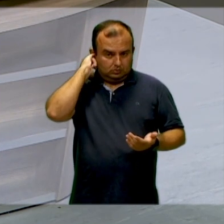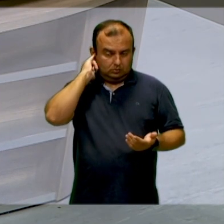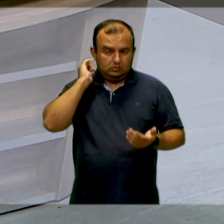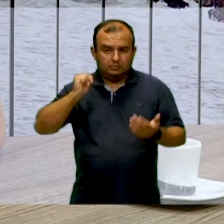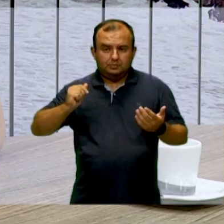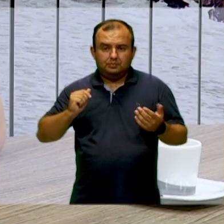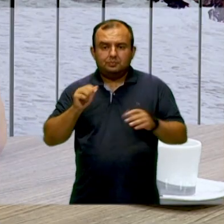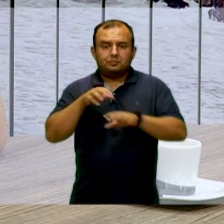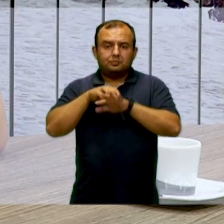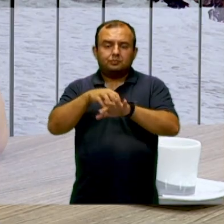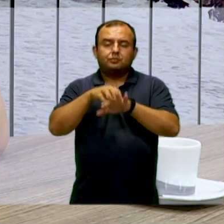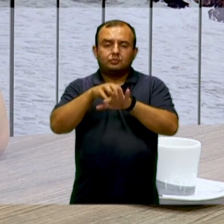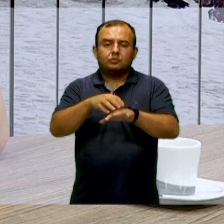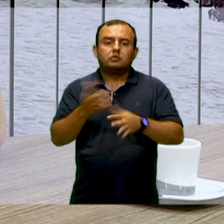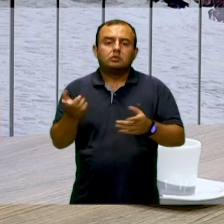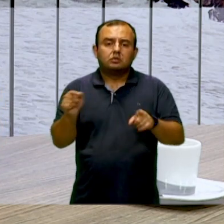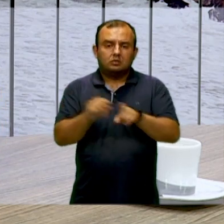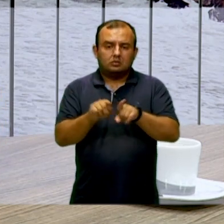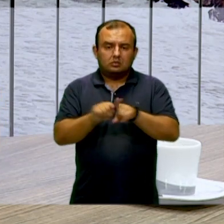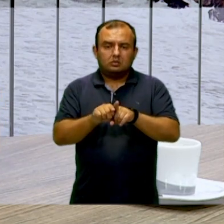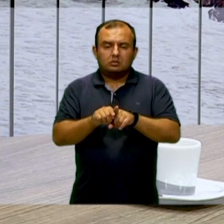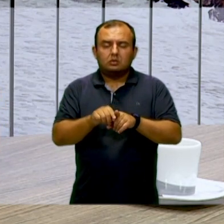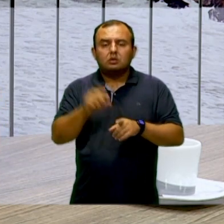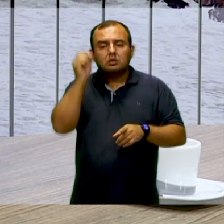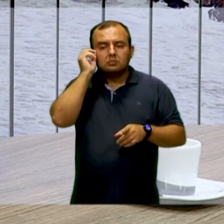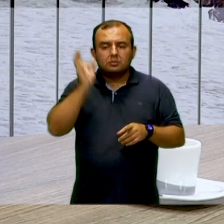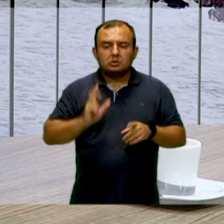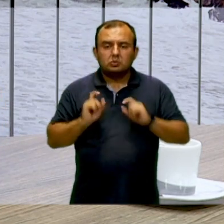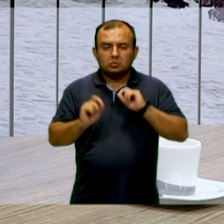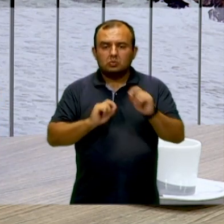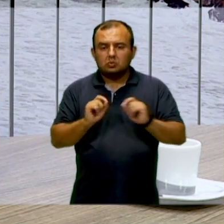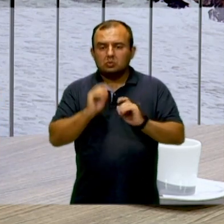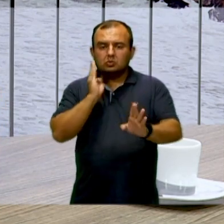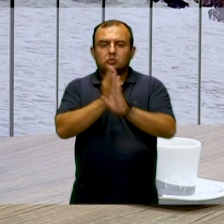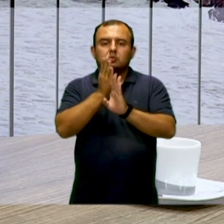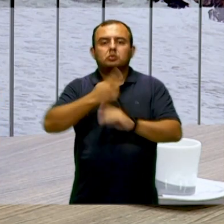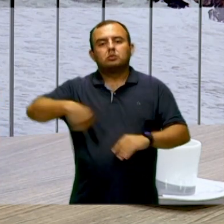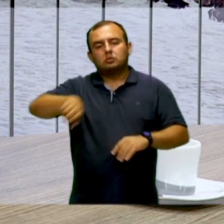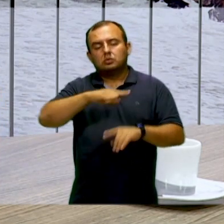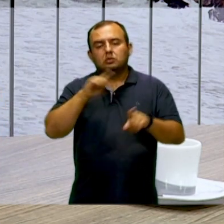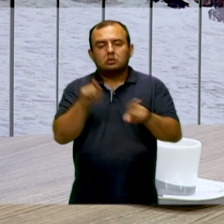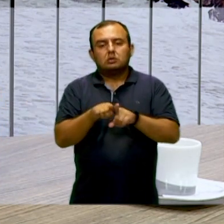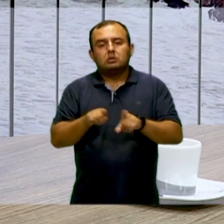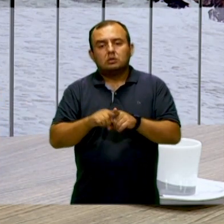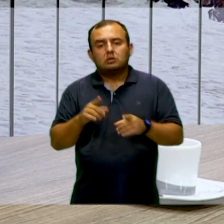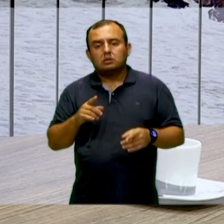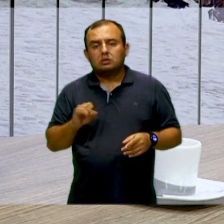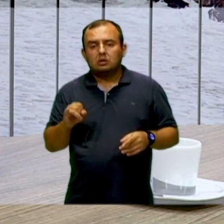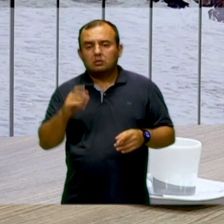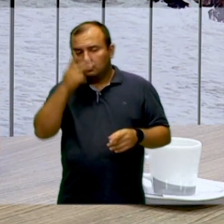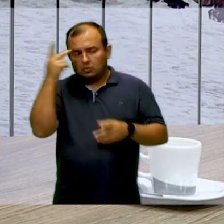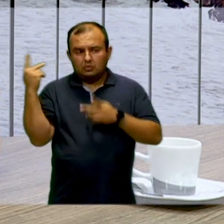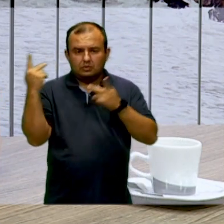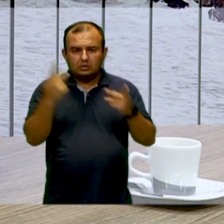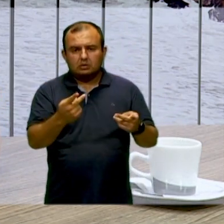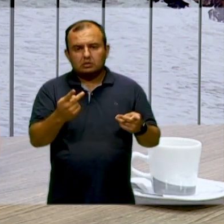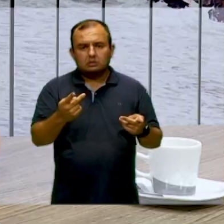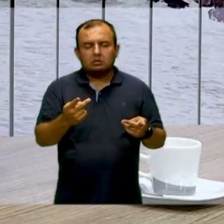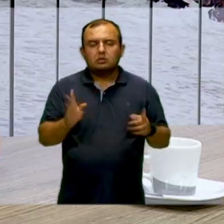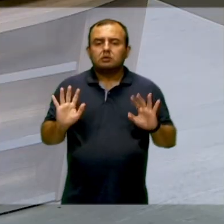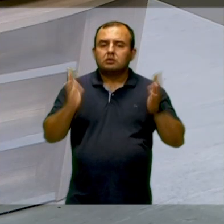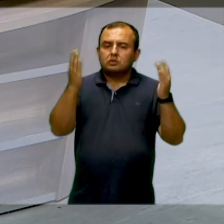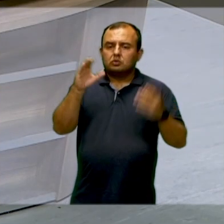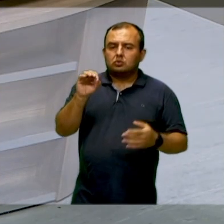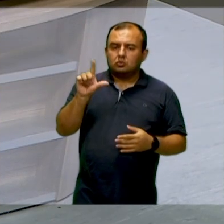como economia. O turismo tem a expertise de fazer um diagnóstico para a gente. Será que as pessoas vêm de fora para ir na festa do